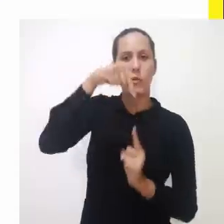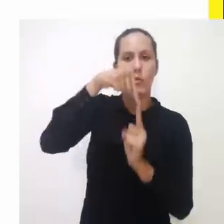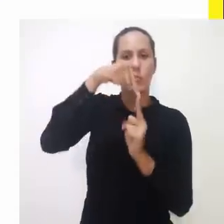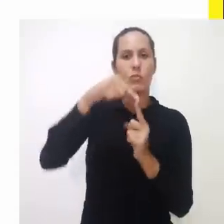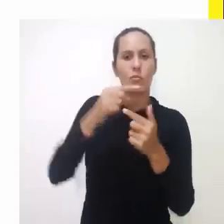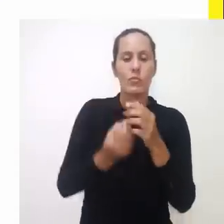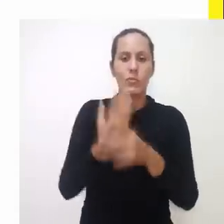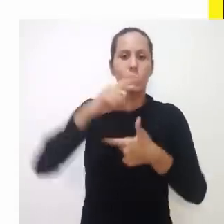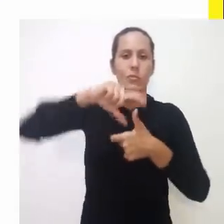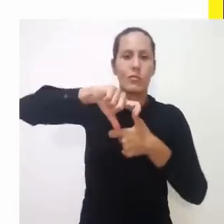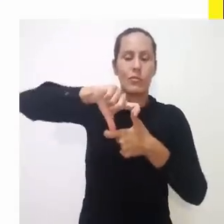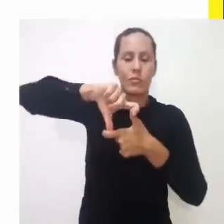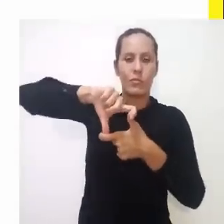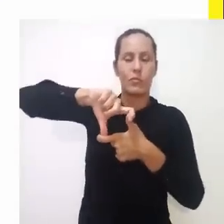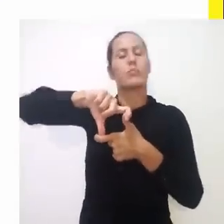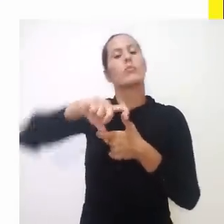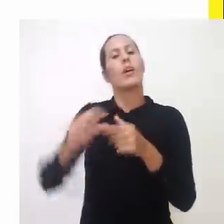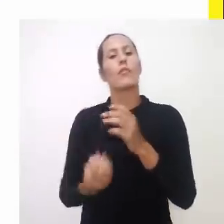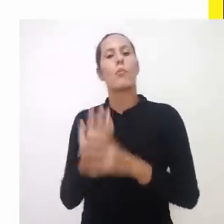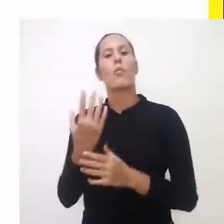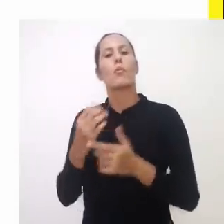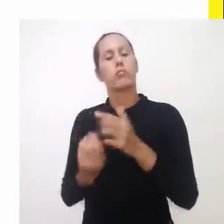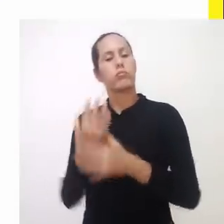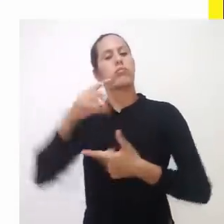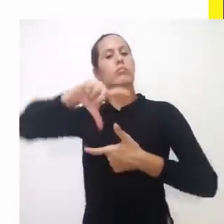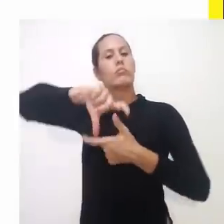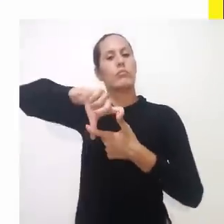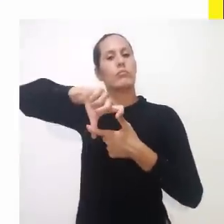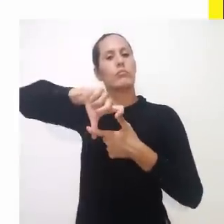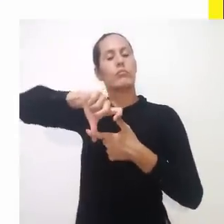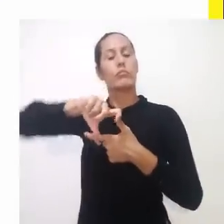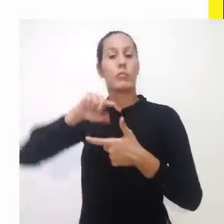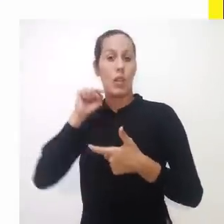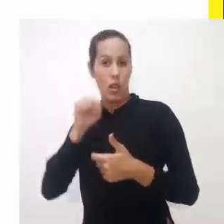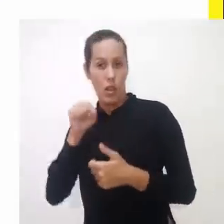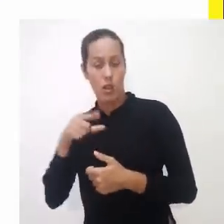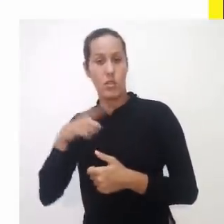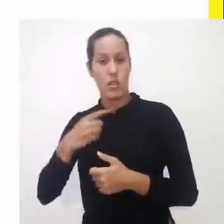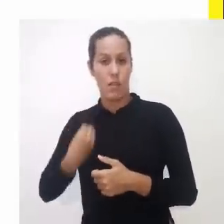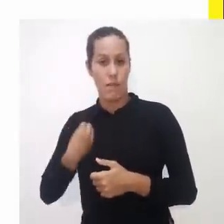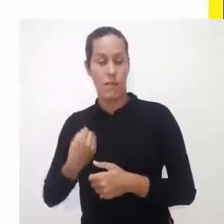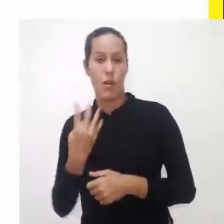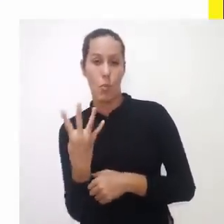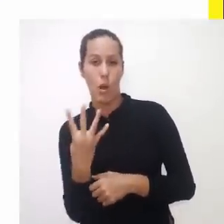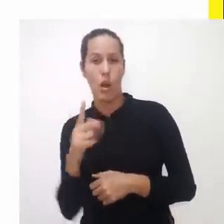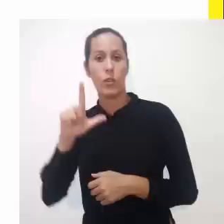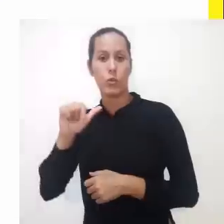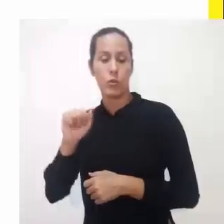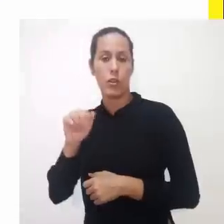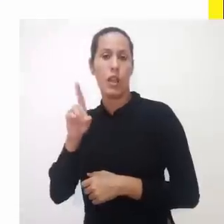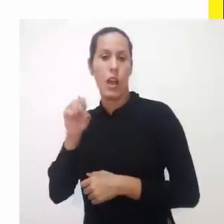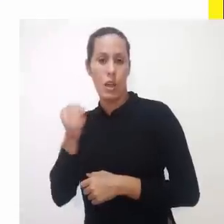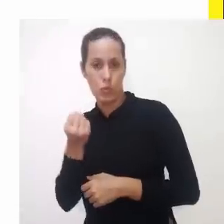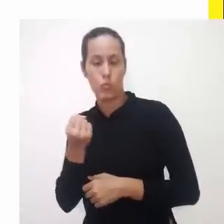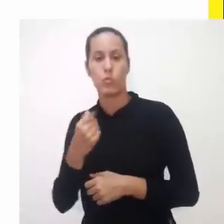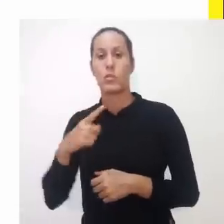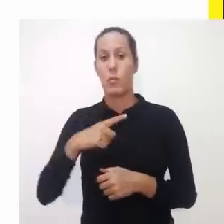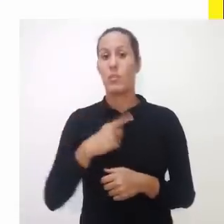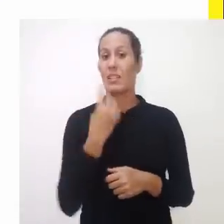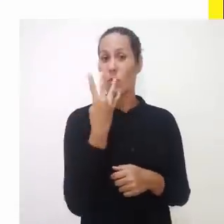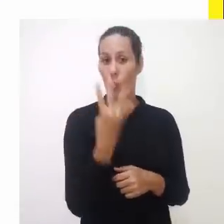de reta. Daí formou um quadrilátero, que a gente vai ver que um quadrilátero tem 4 lados,